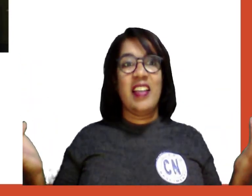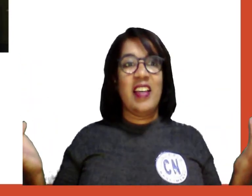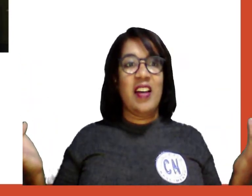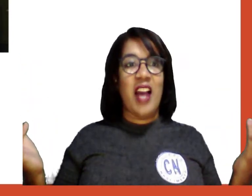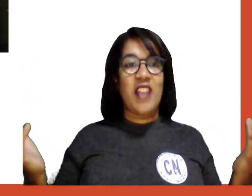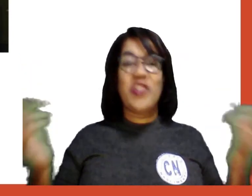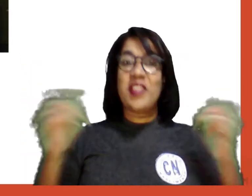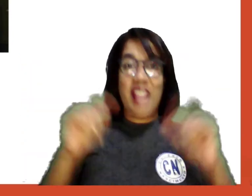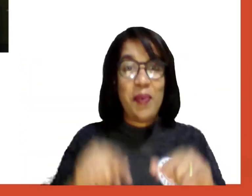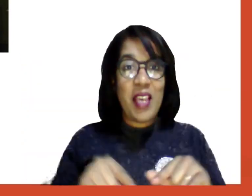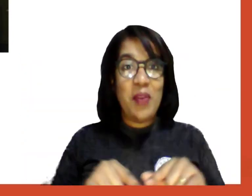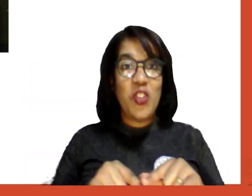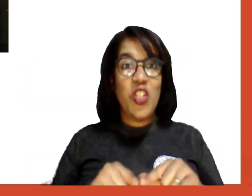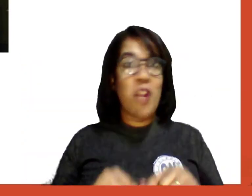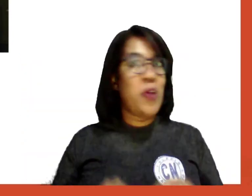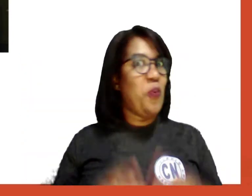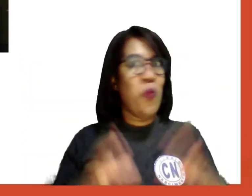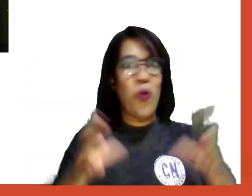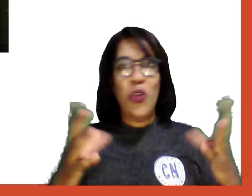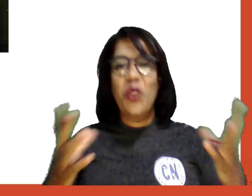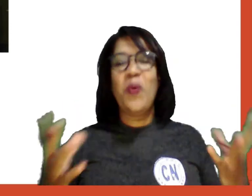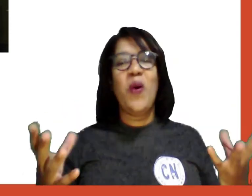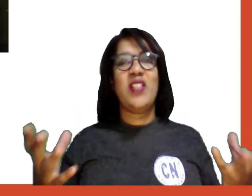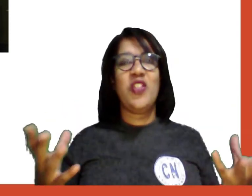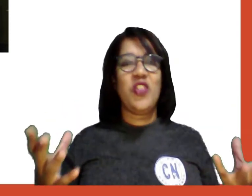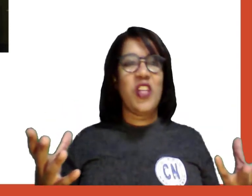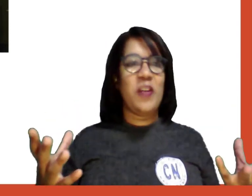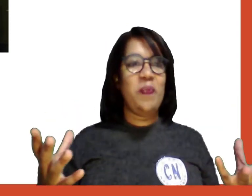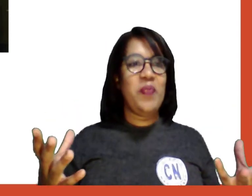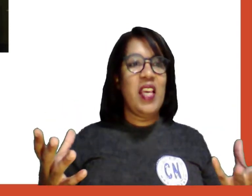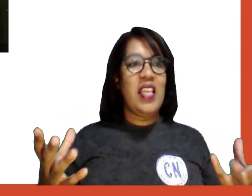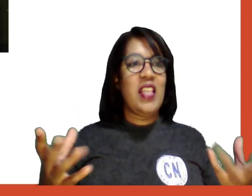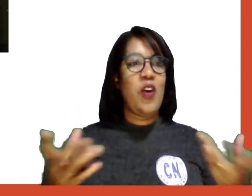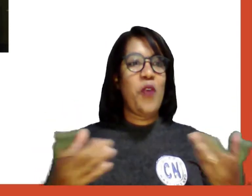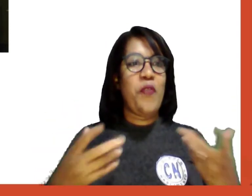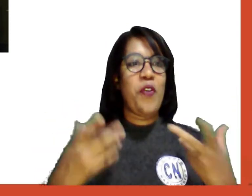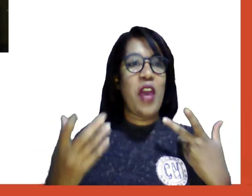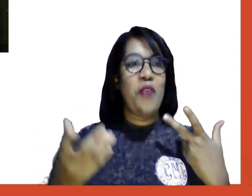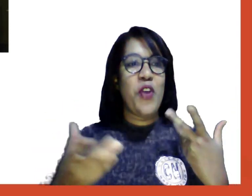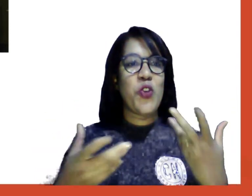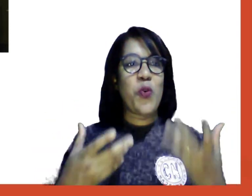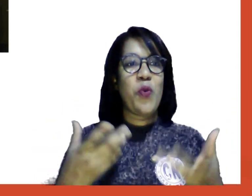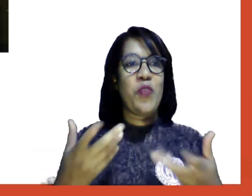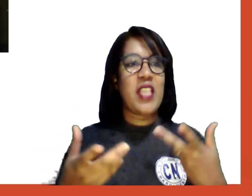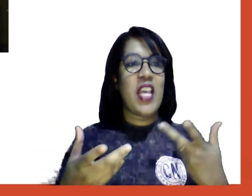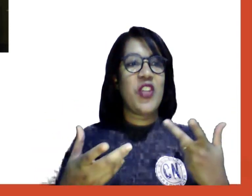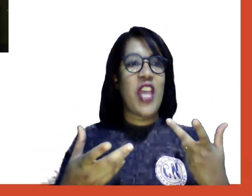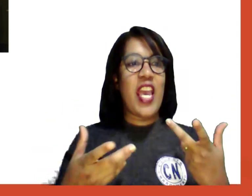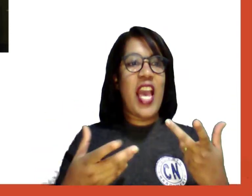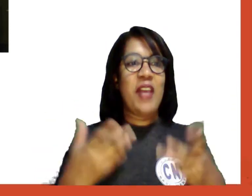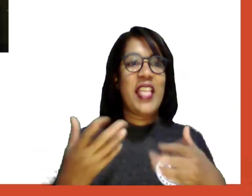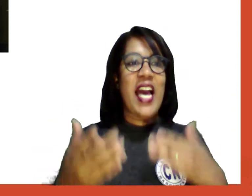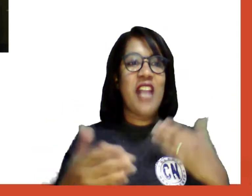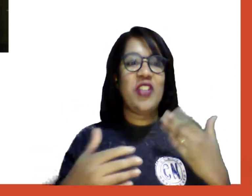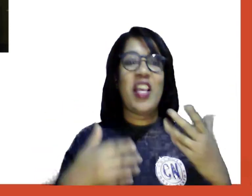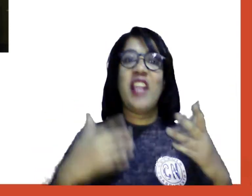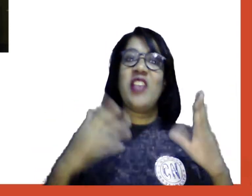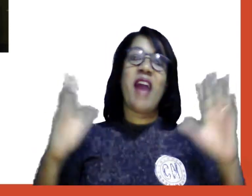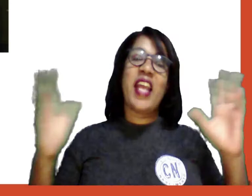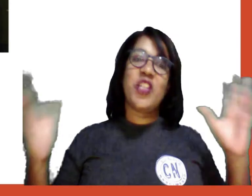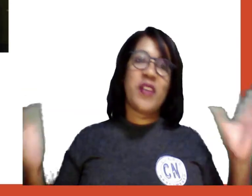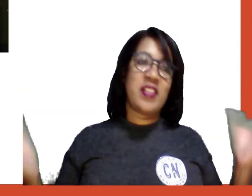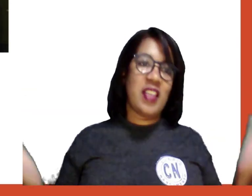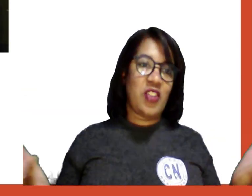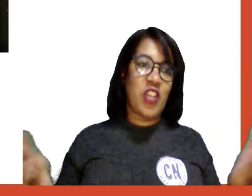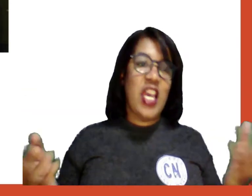E aí? A gente sabe que é mentira, mas foi muito bom assistir. Então eu vejo com vocês, a verdade tem,